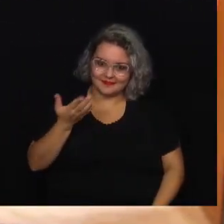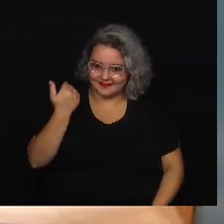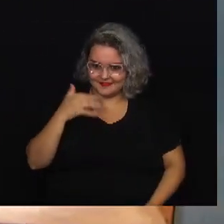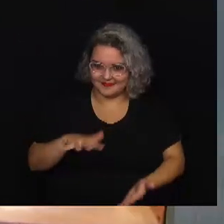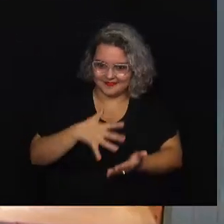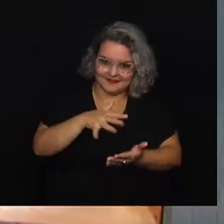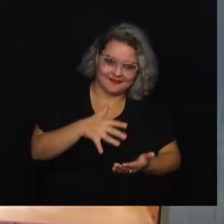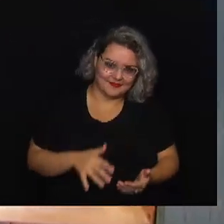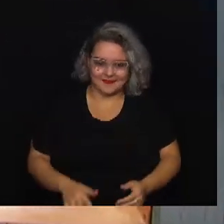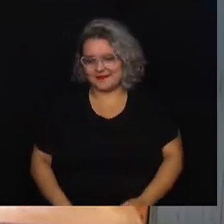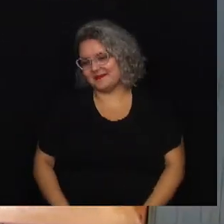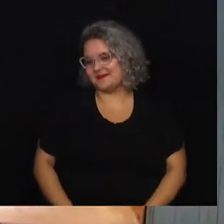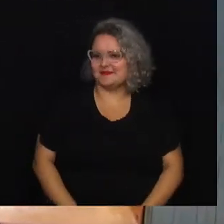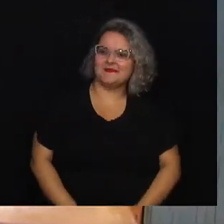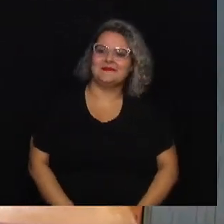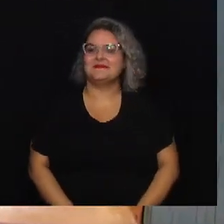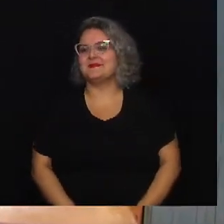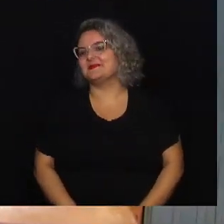aí!